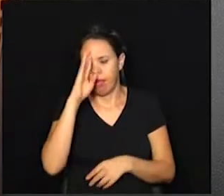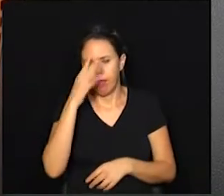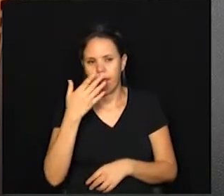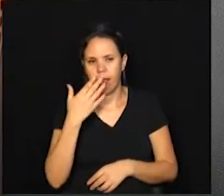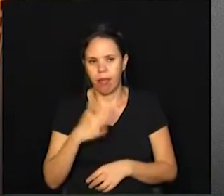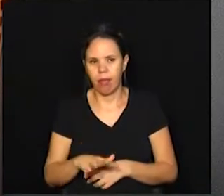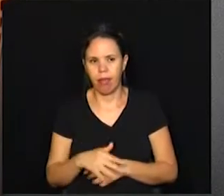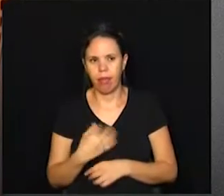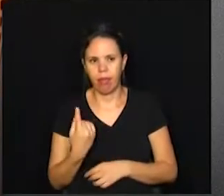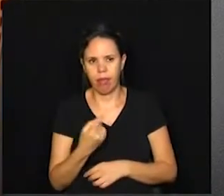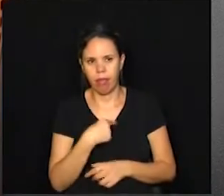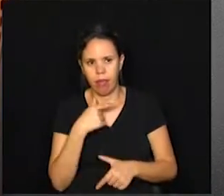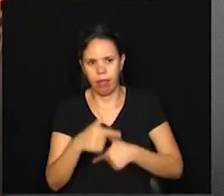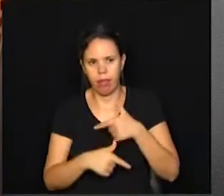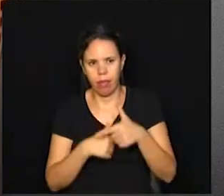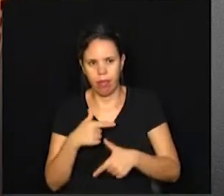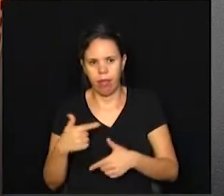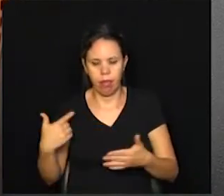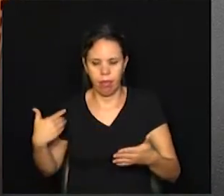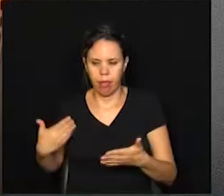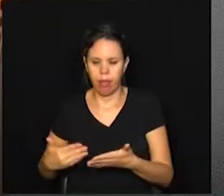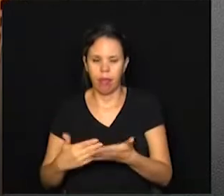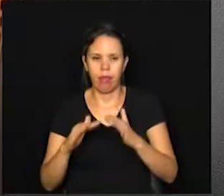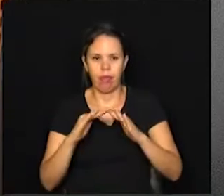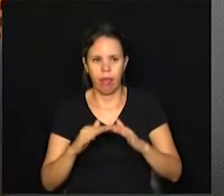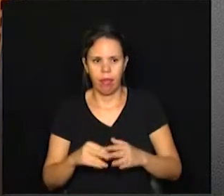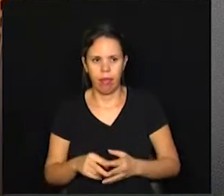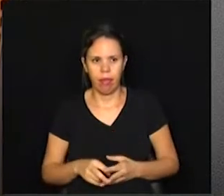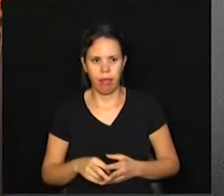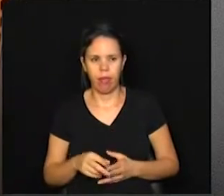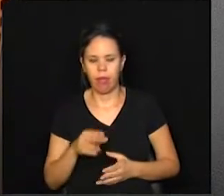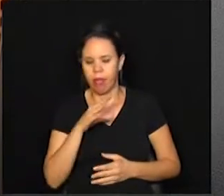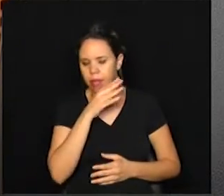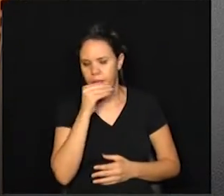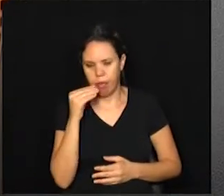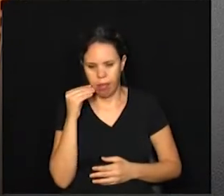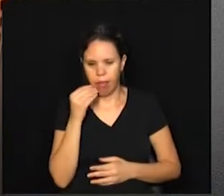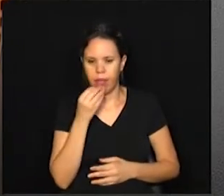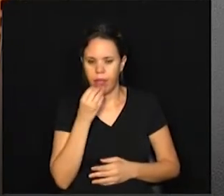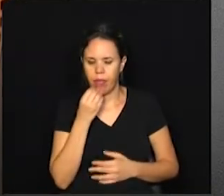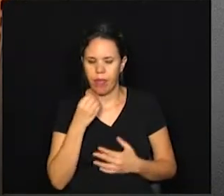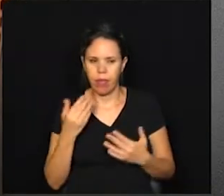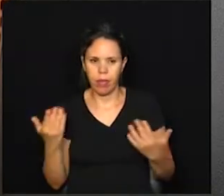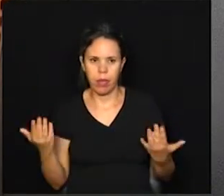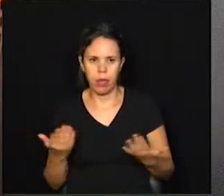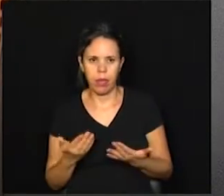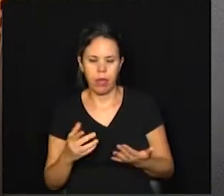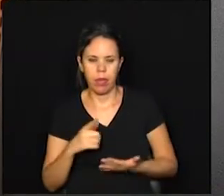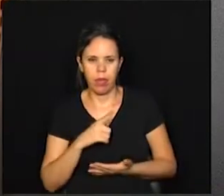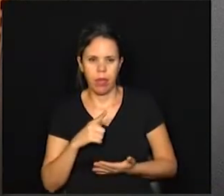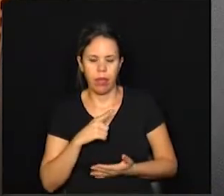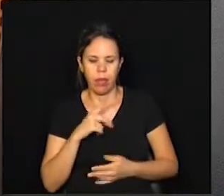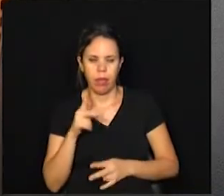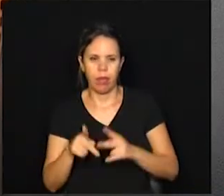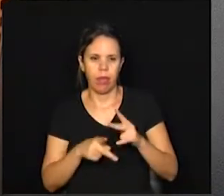crianças, se nós trabalharmos isso desde a escola, os adolescentes. Hoje nós temos uma geração